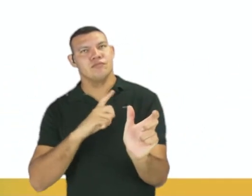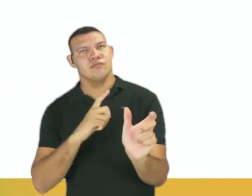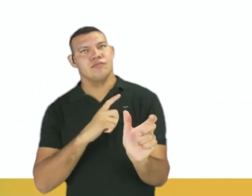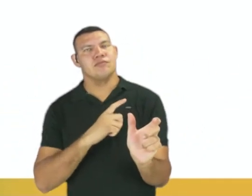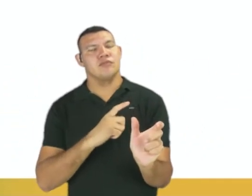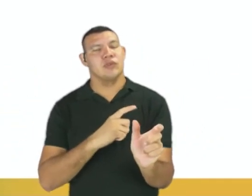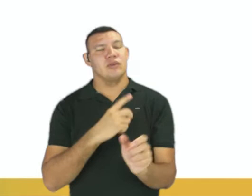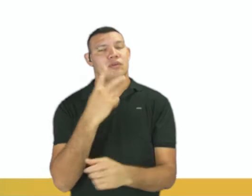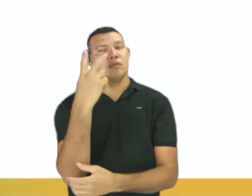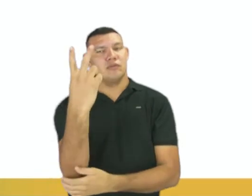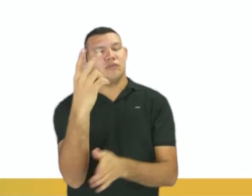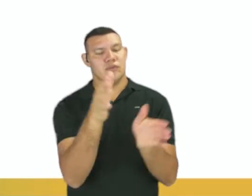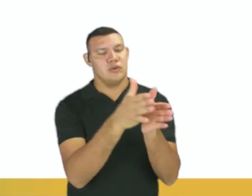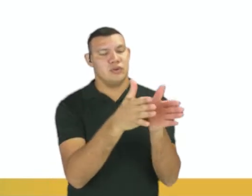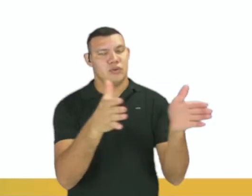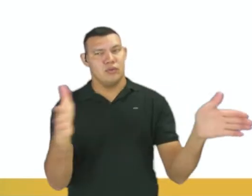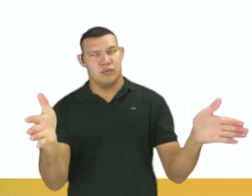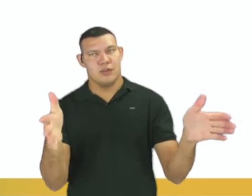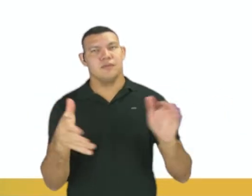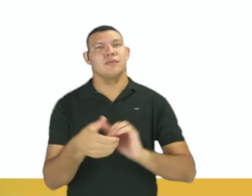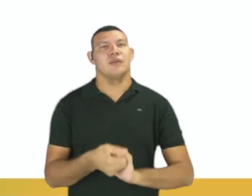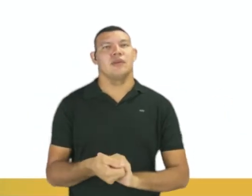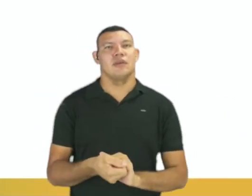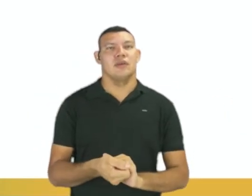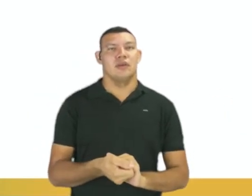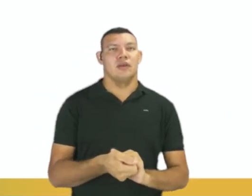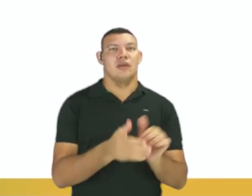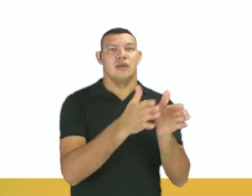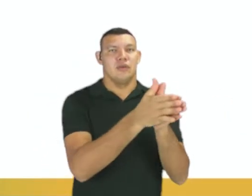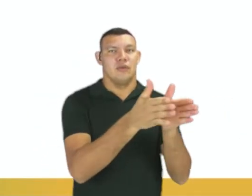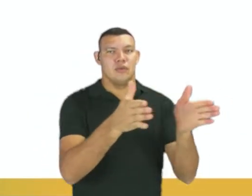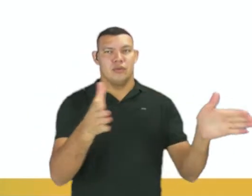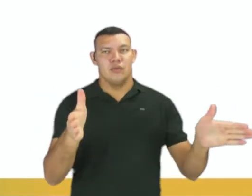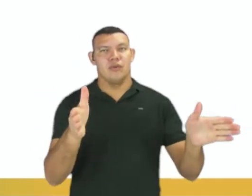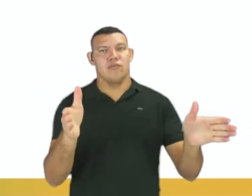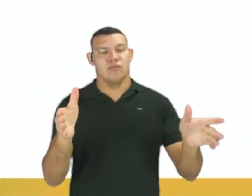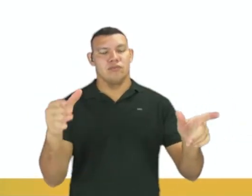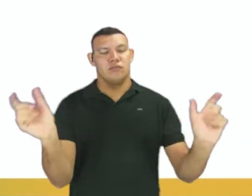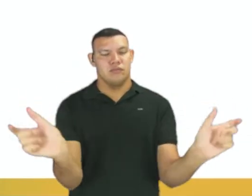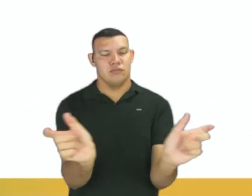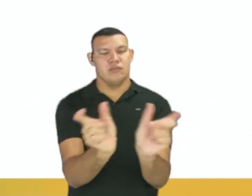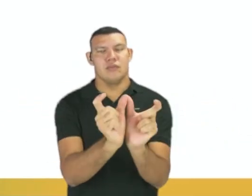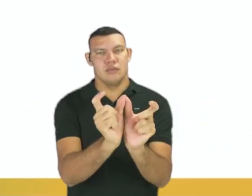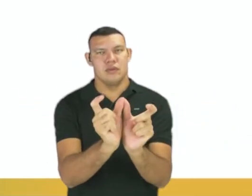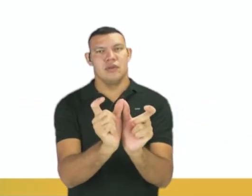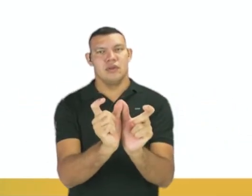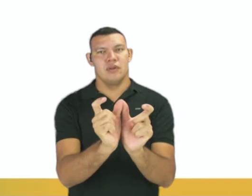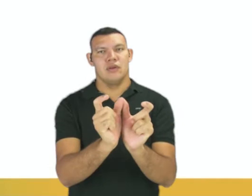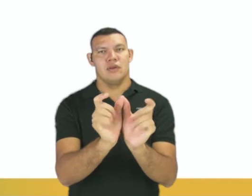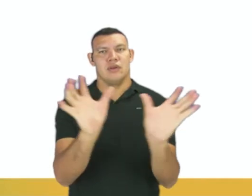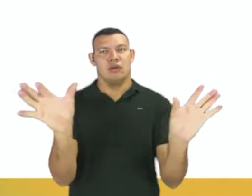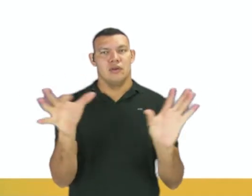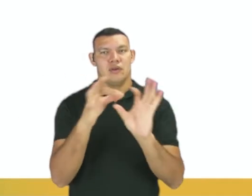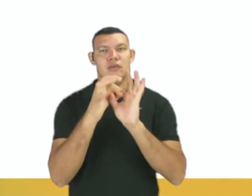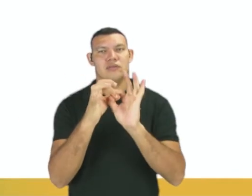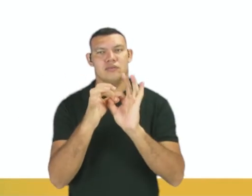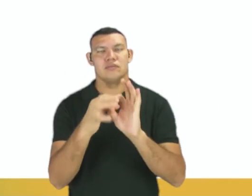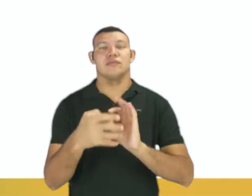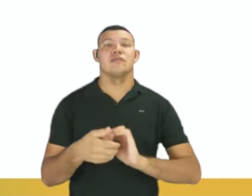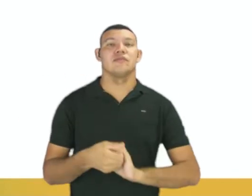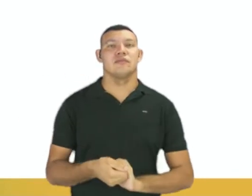de dois tipos de períodos primeiro período composto por subordinação as orações apresentam